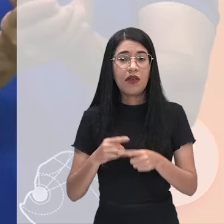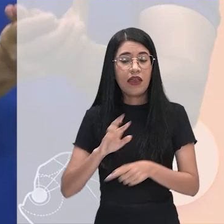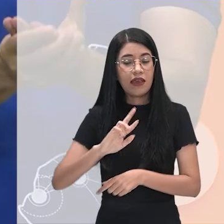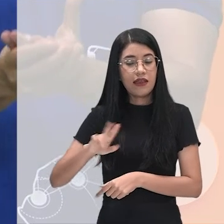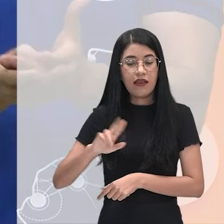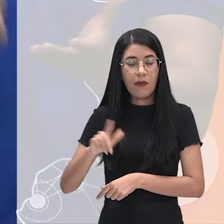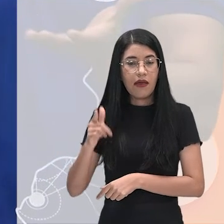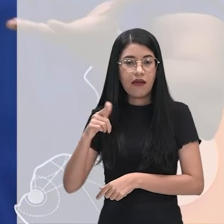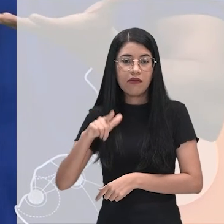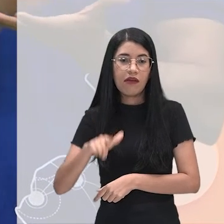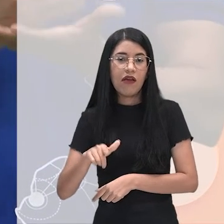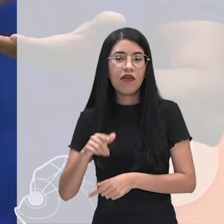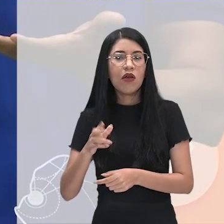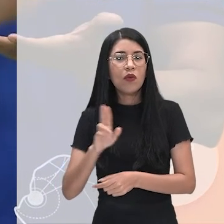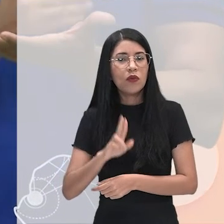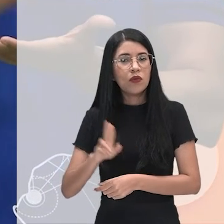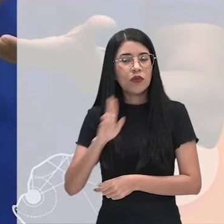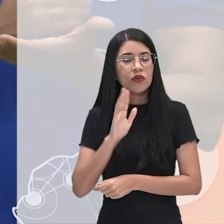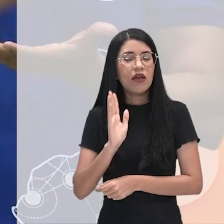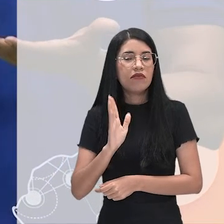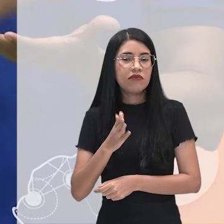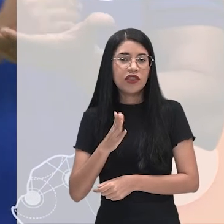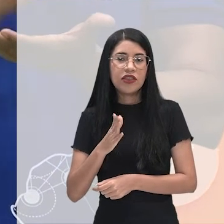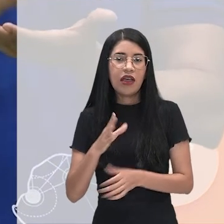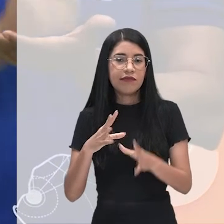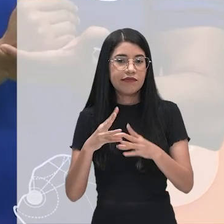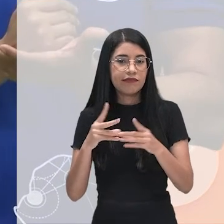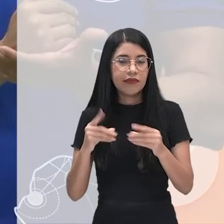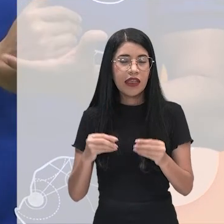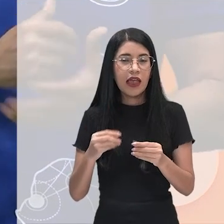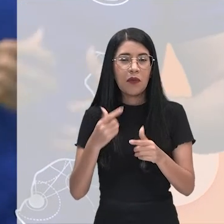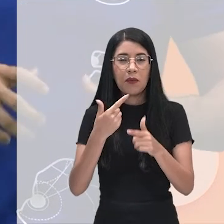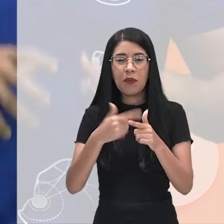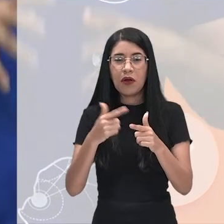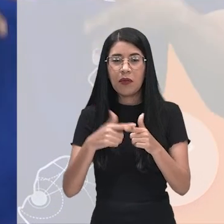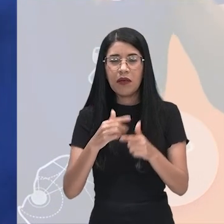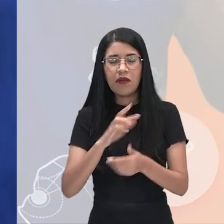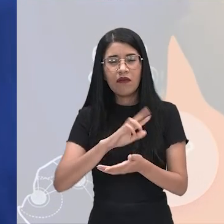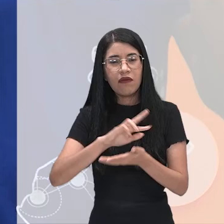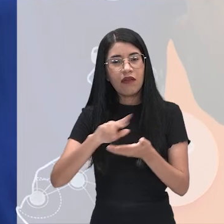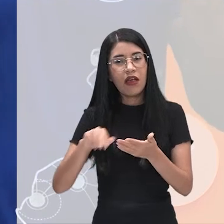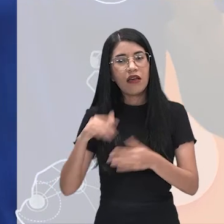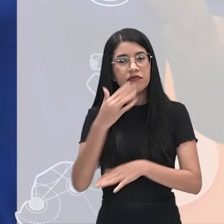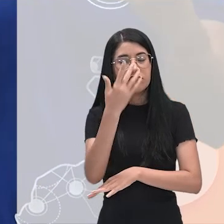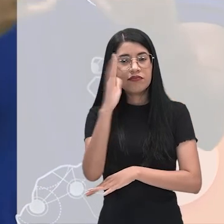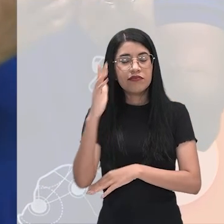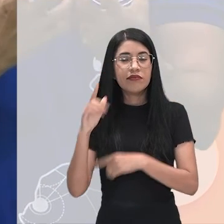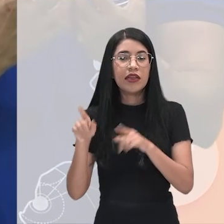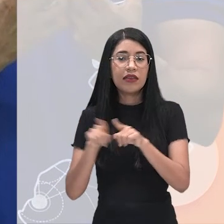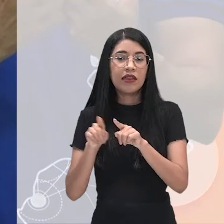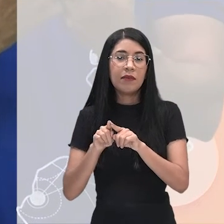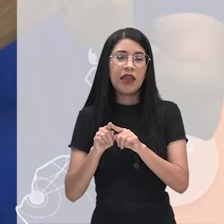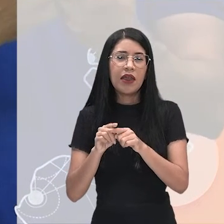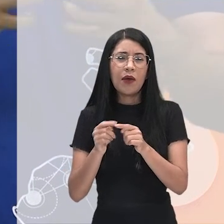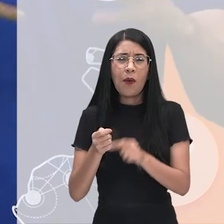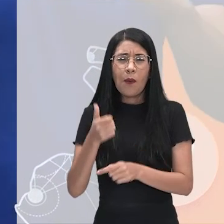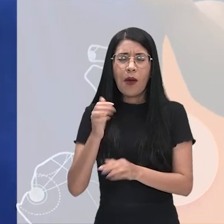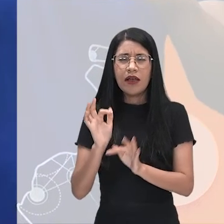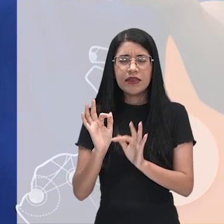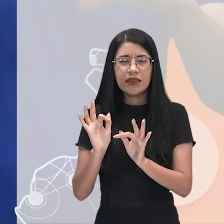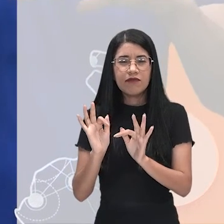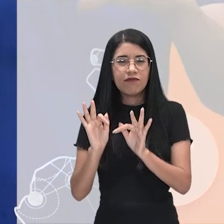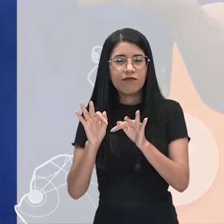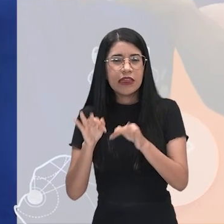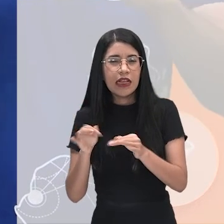mundo globalizado no qual nós estamos inseridos, tá bom? Temos uma nova forma de se relacionar, tá bom? Temos uma